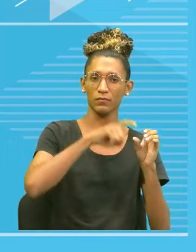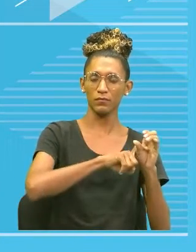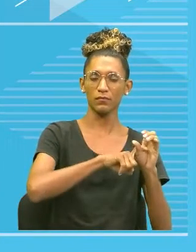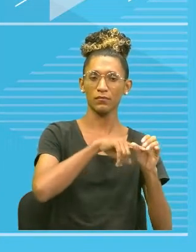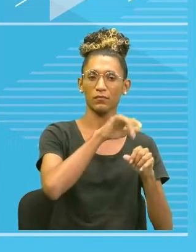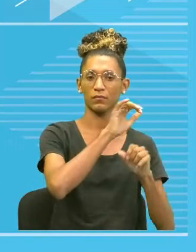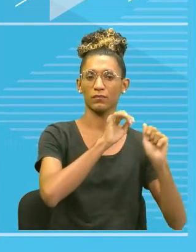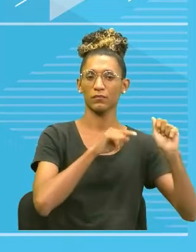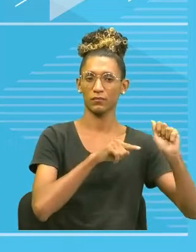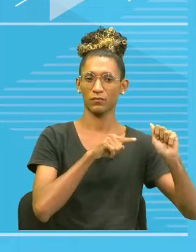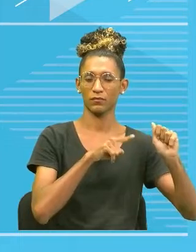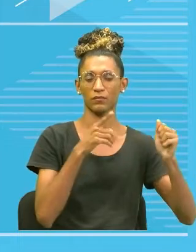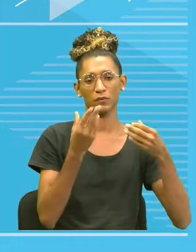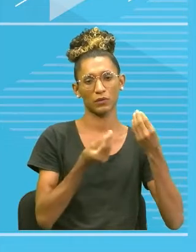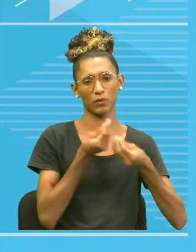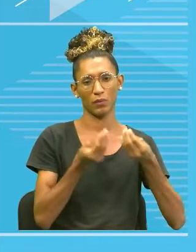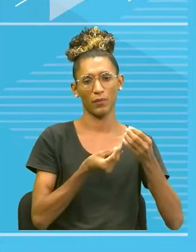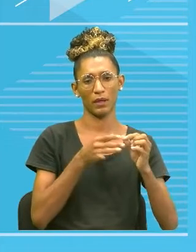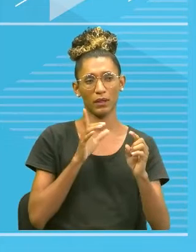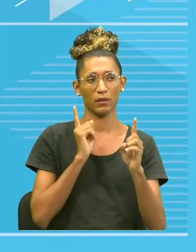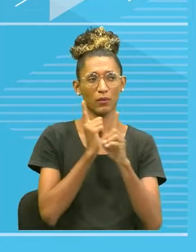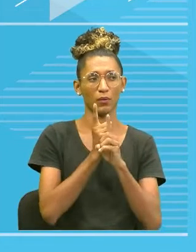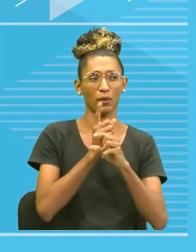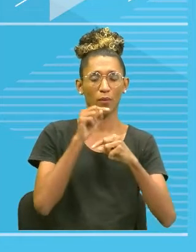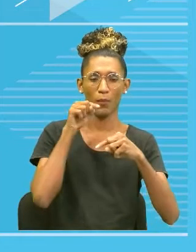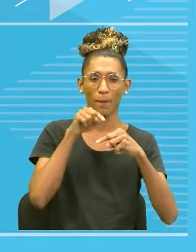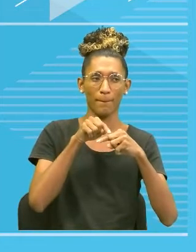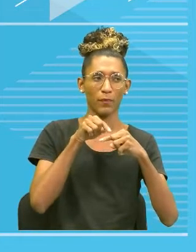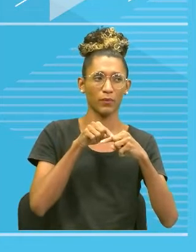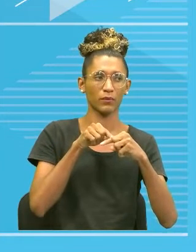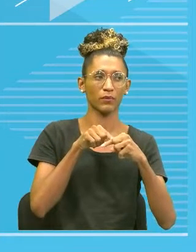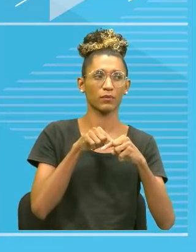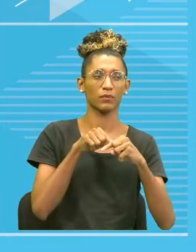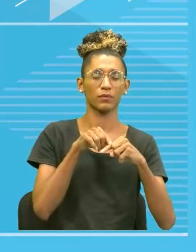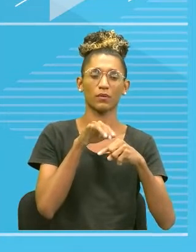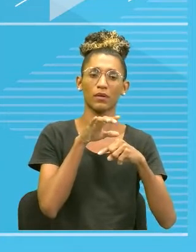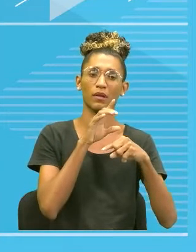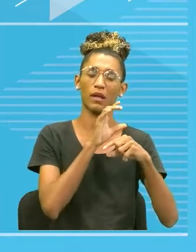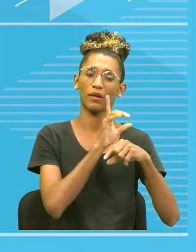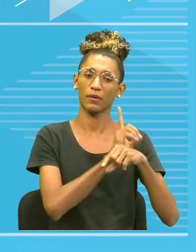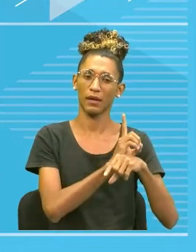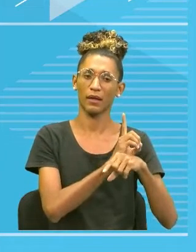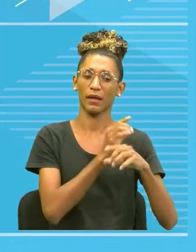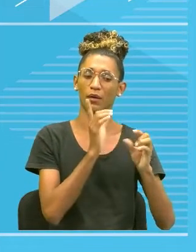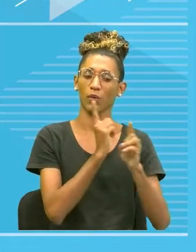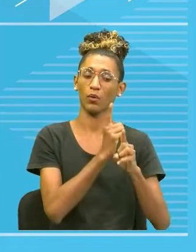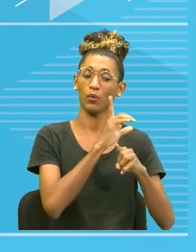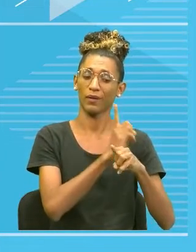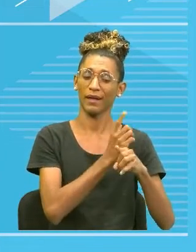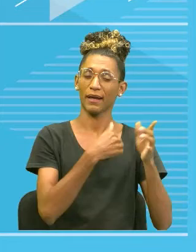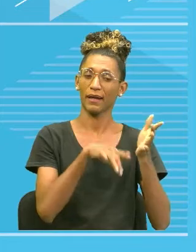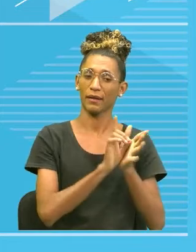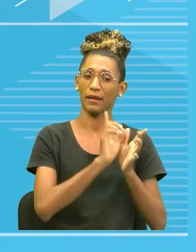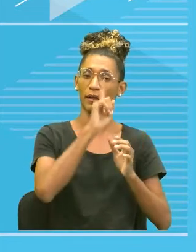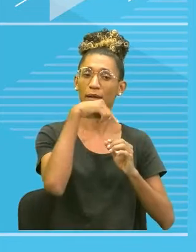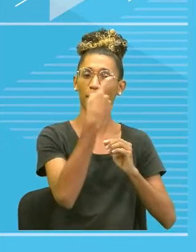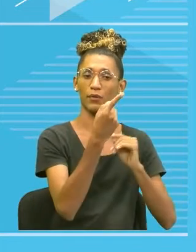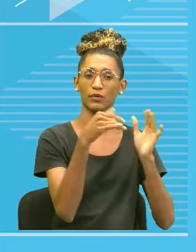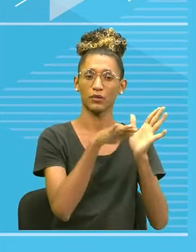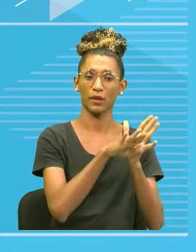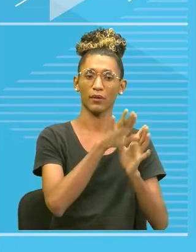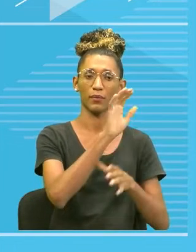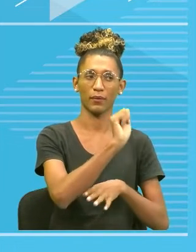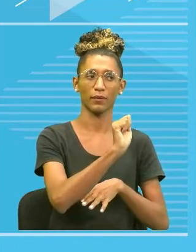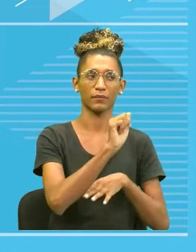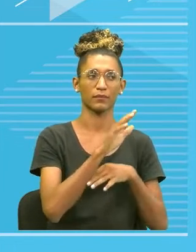A, passando por um ponto D, né? Fechando aí nosso quadrilátero. Realizando a transformação de C para A,